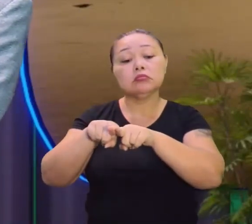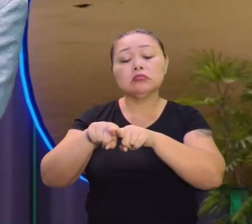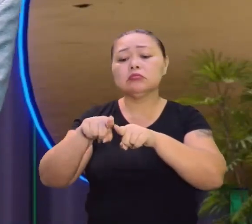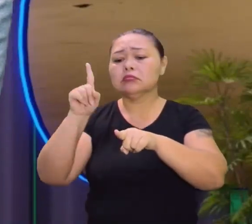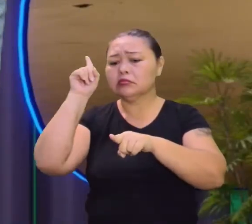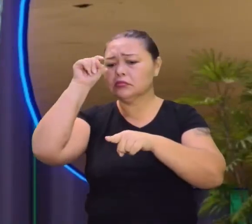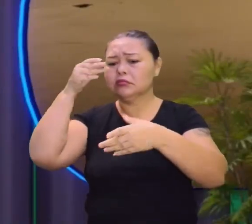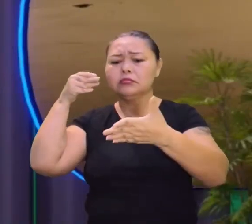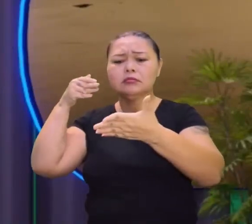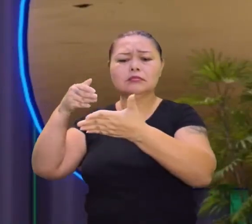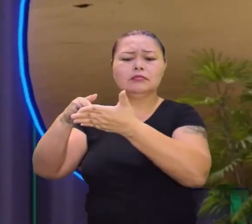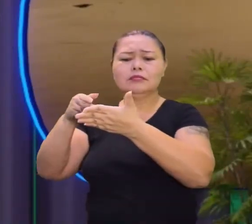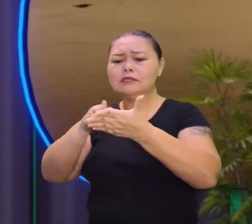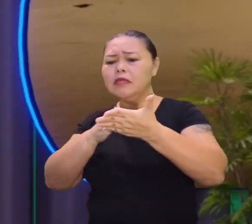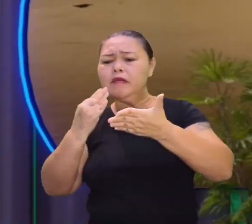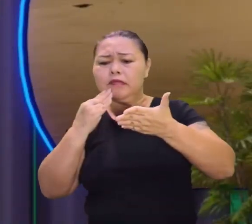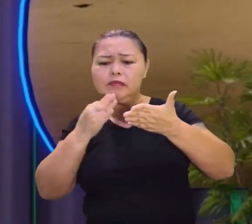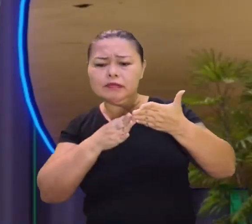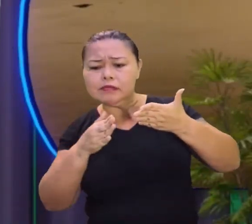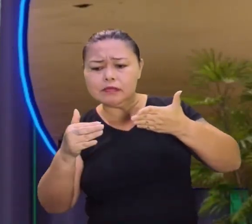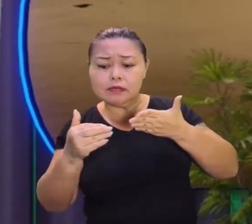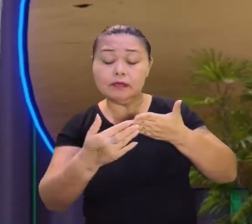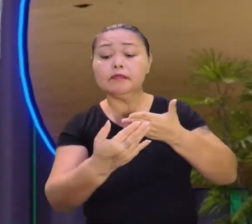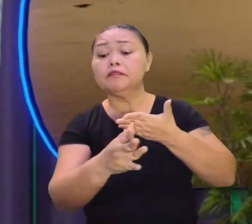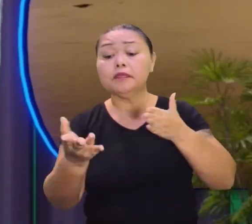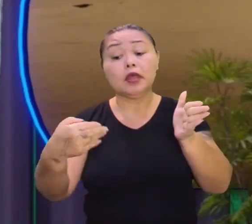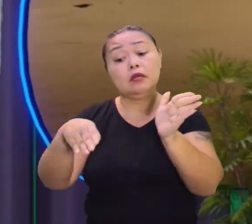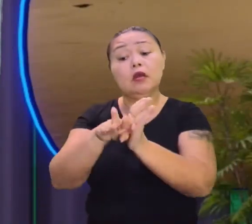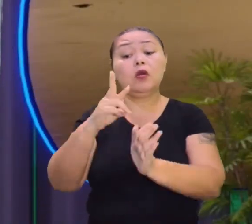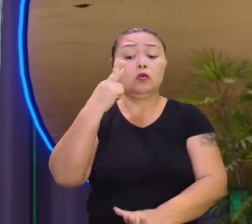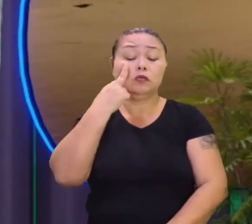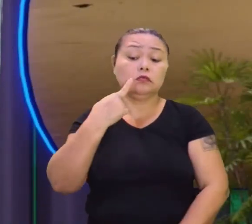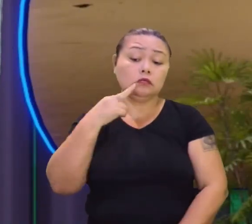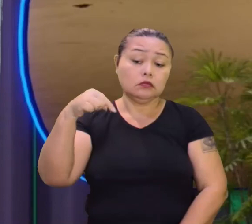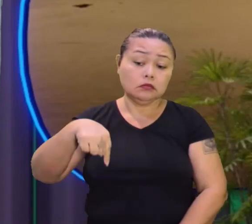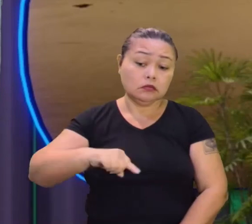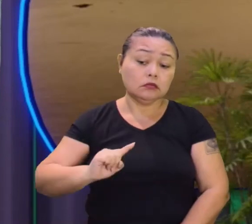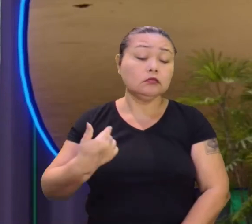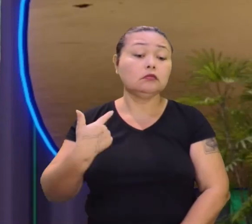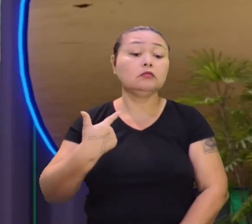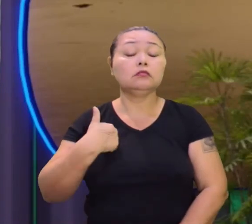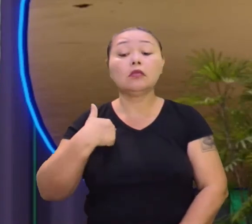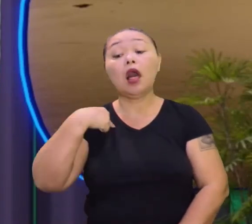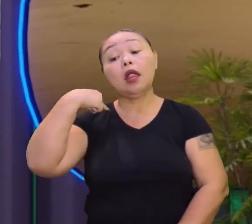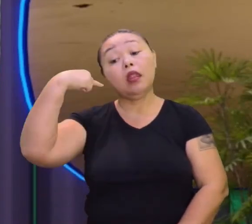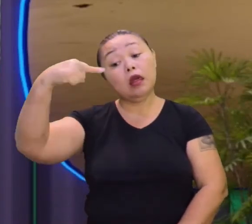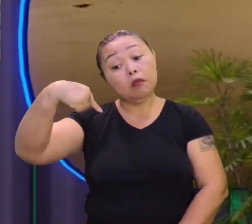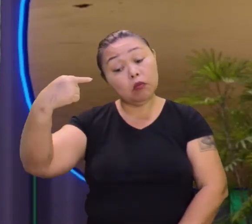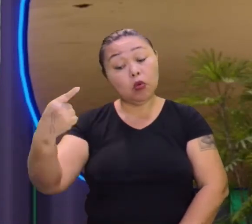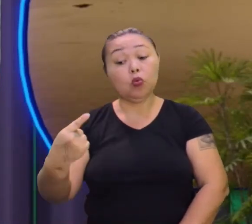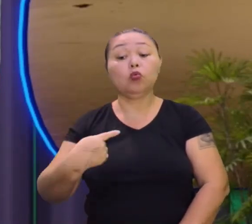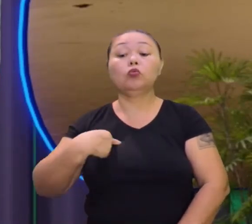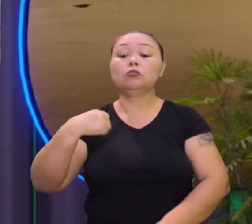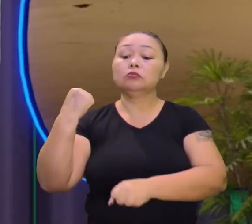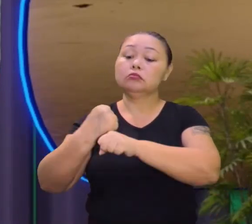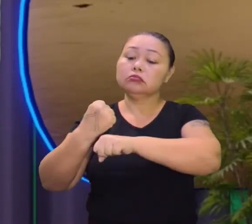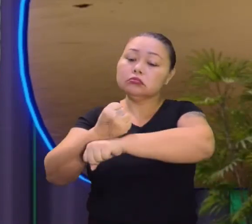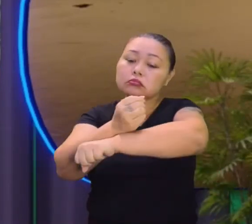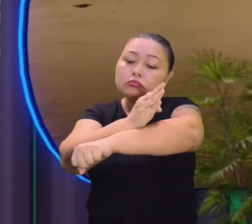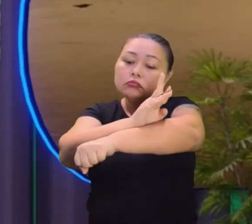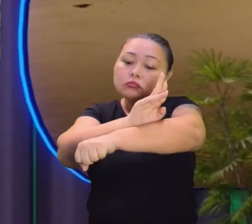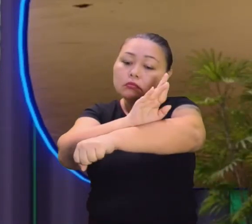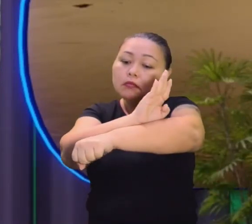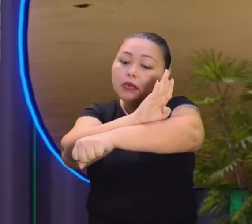difícil acesso para chegar aqui em Rondônia. Então, a partir da construção da BR-364,